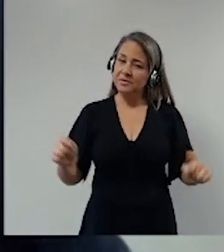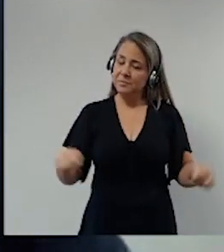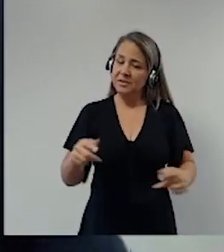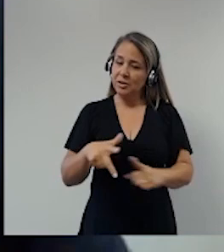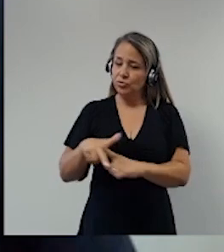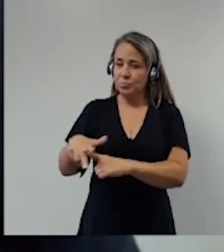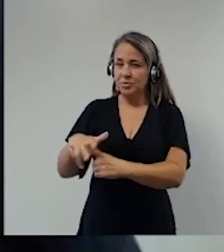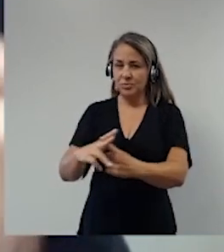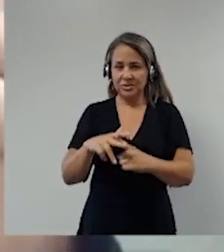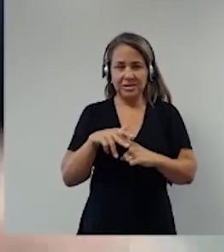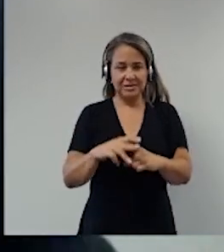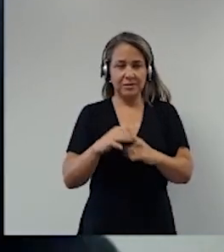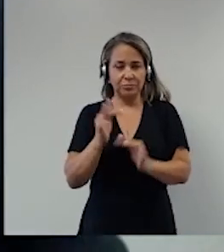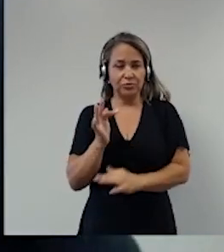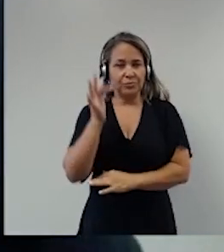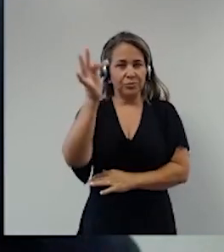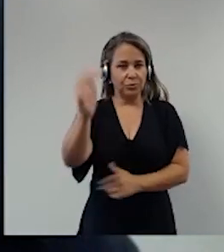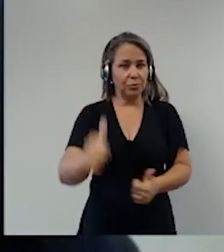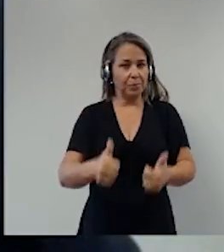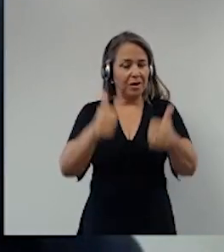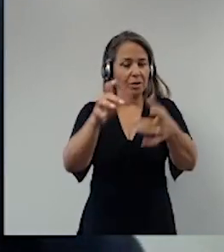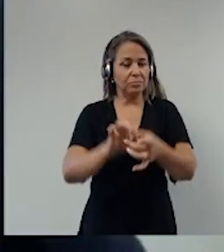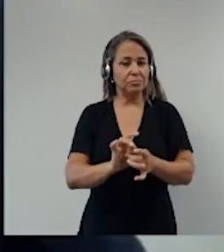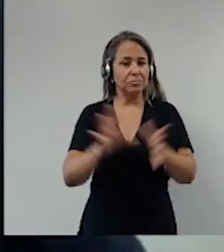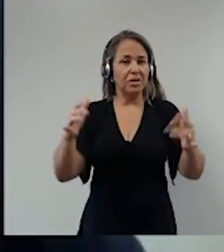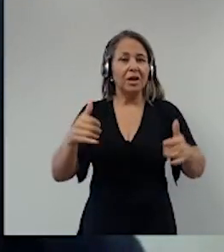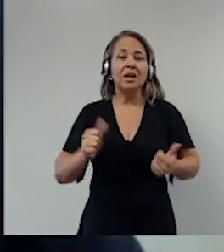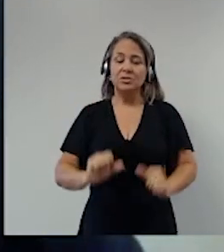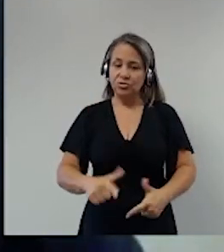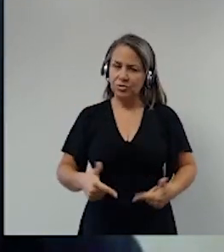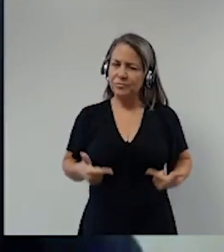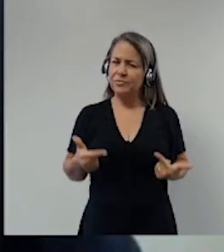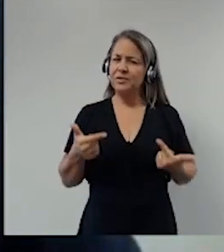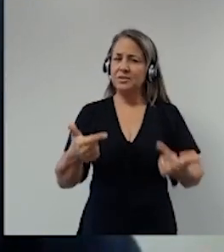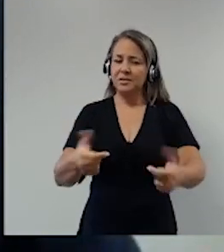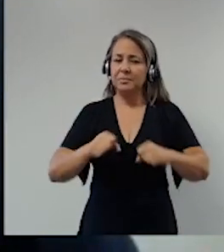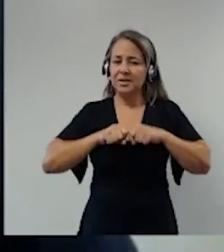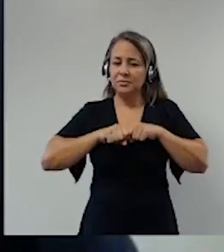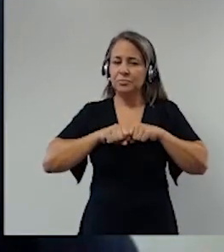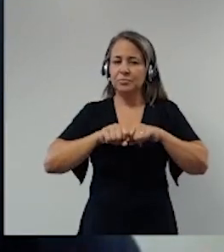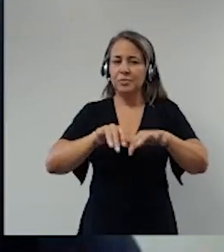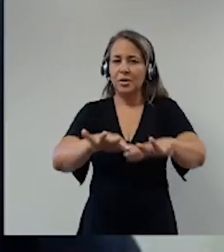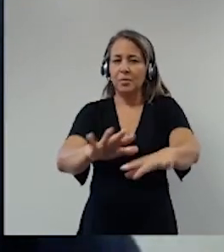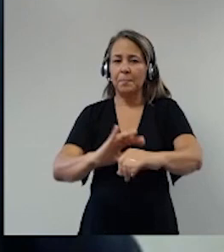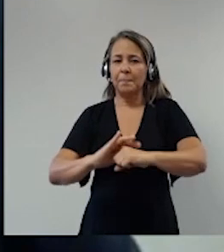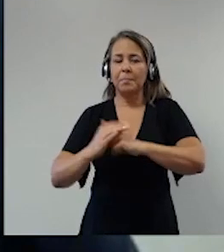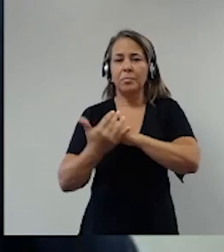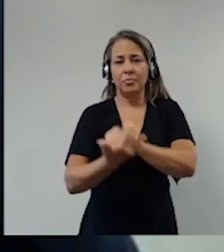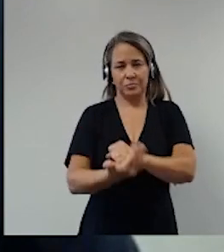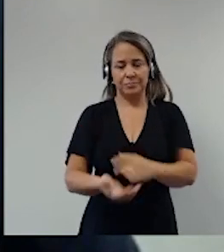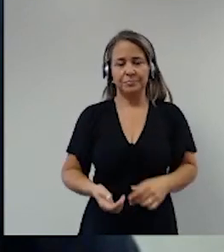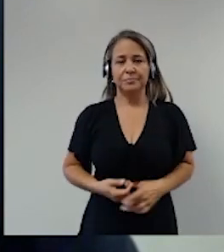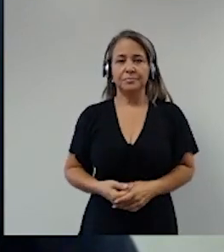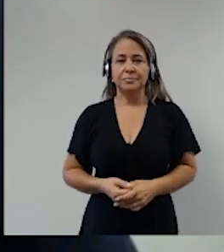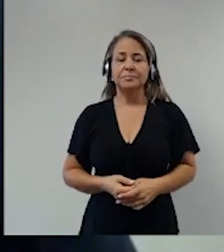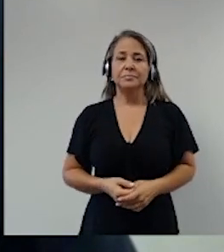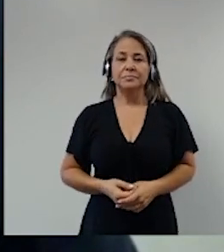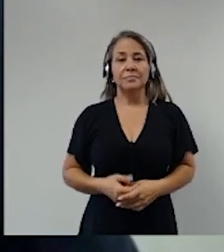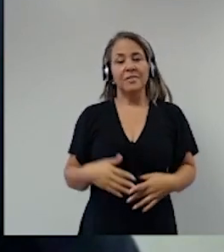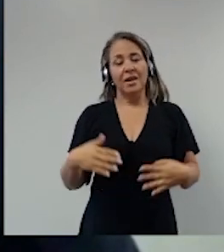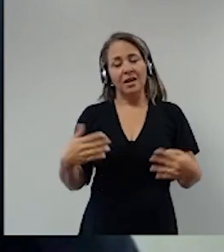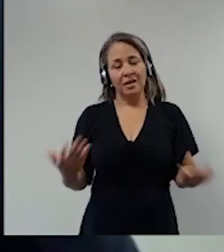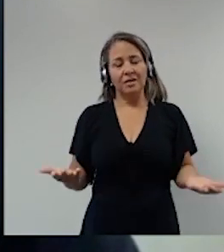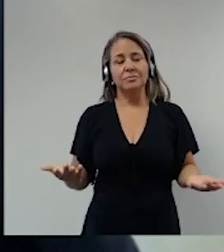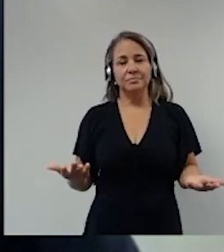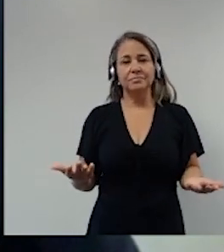de uma perspectiva democrática de enfrentamento aos efeitos do Covid-19 entre nós. Então, era